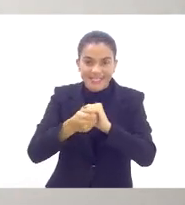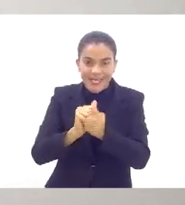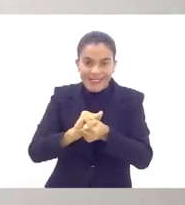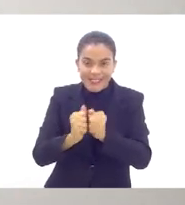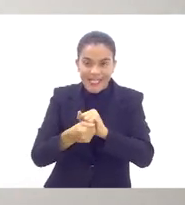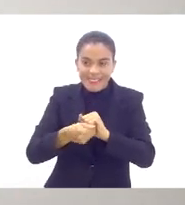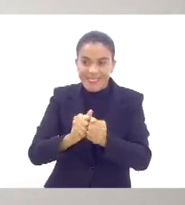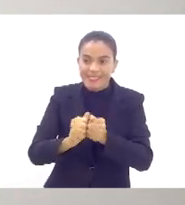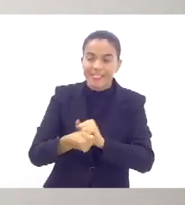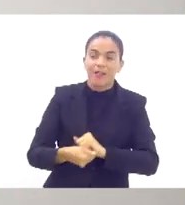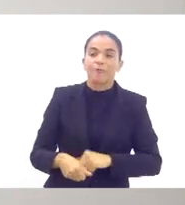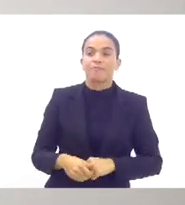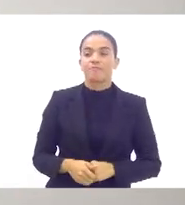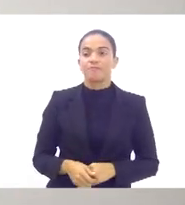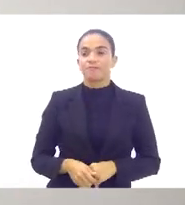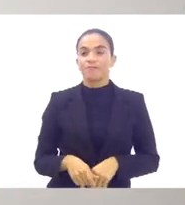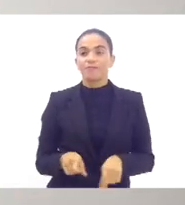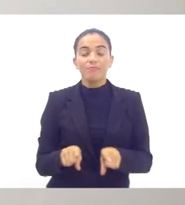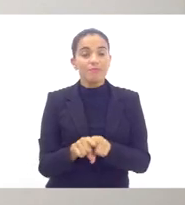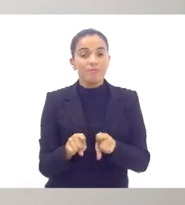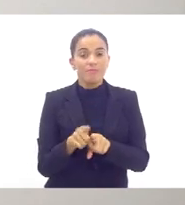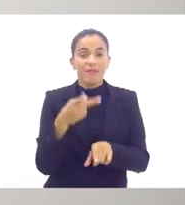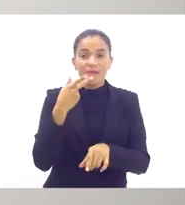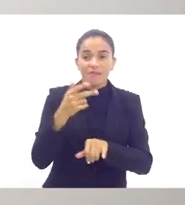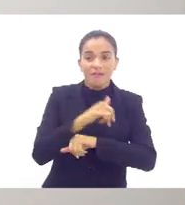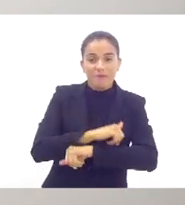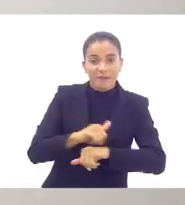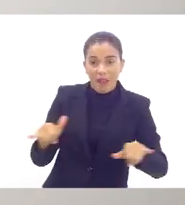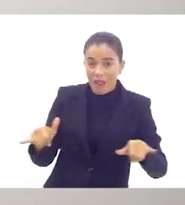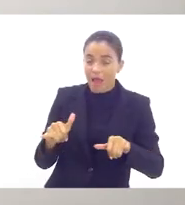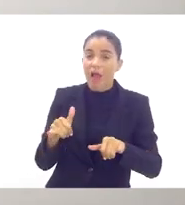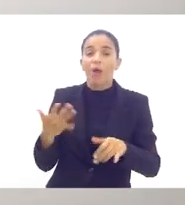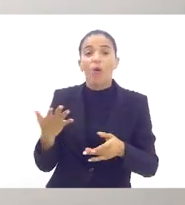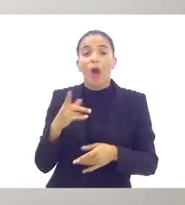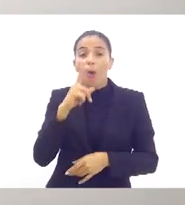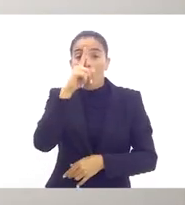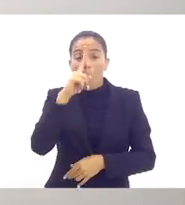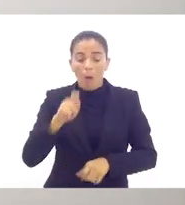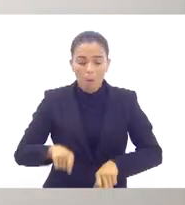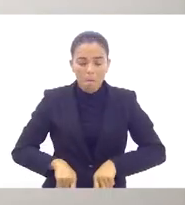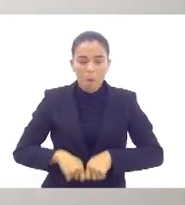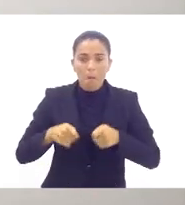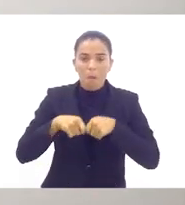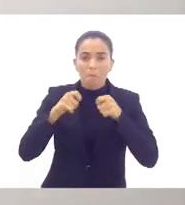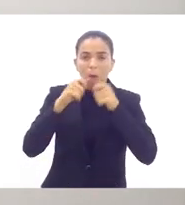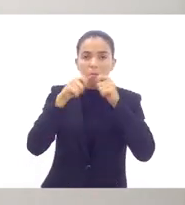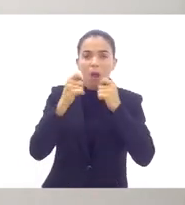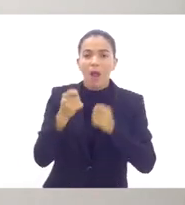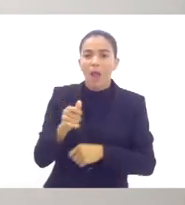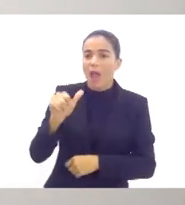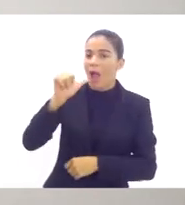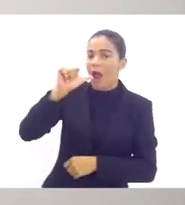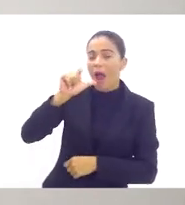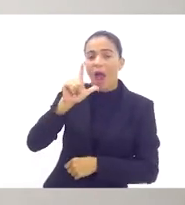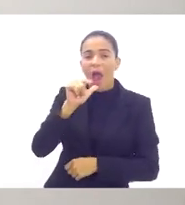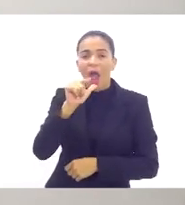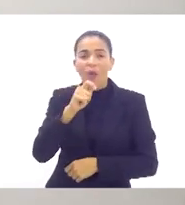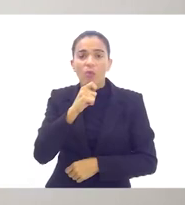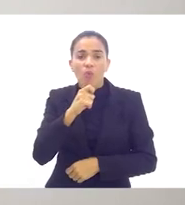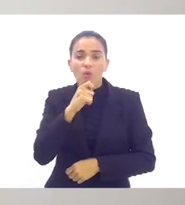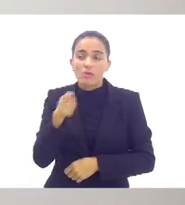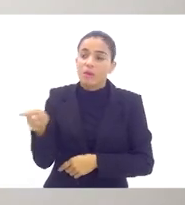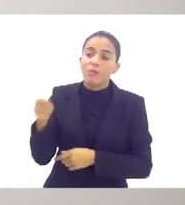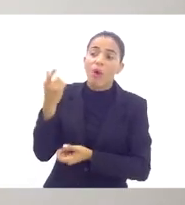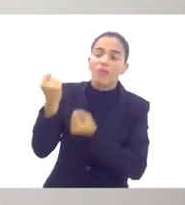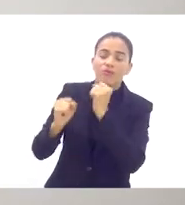né? Falar dos possíveis danos de consumir água sem conhecer a origem. Eu acho que nós podemos fazer um